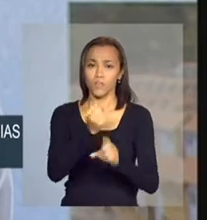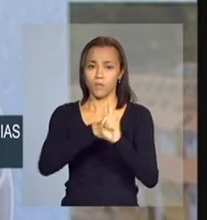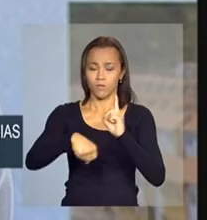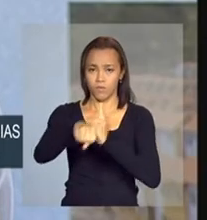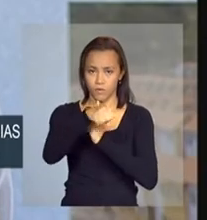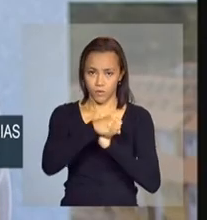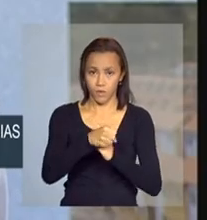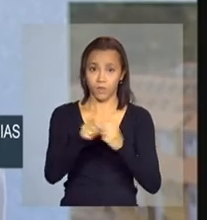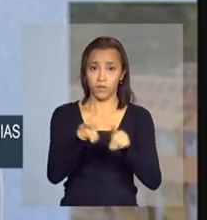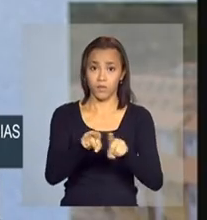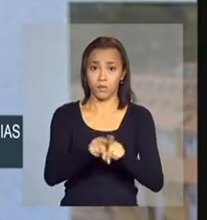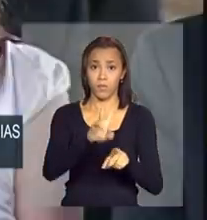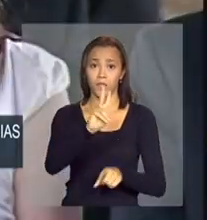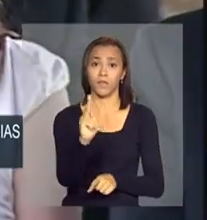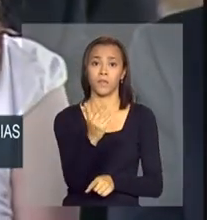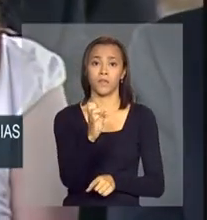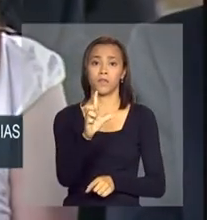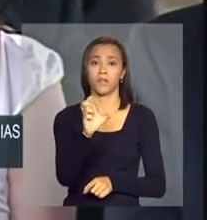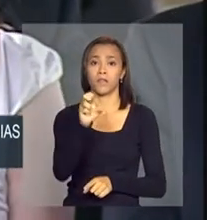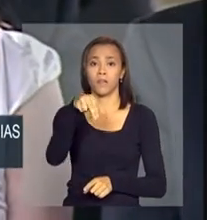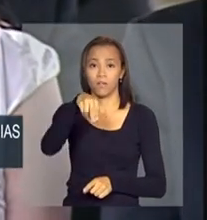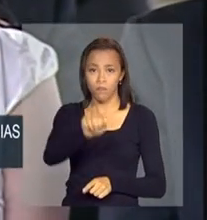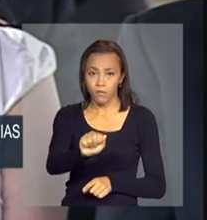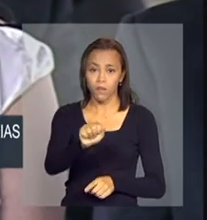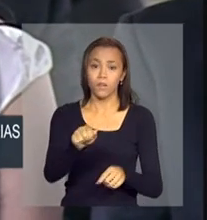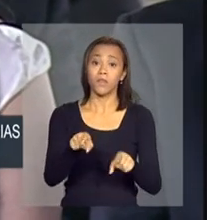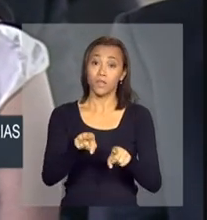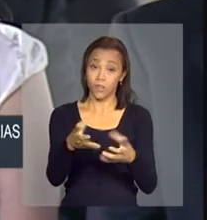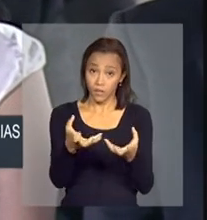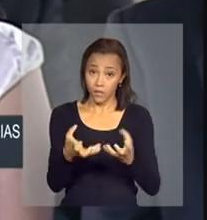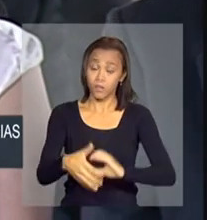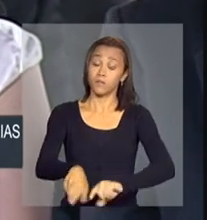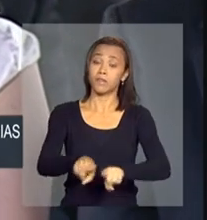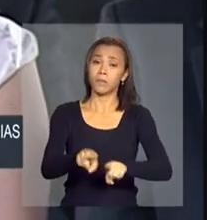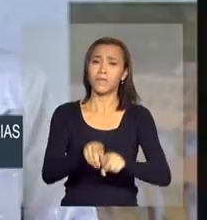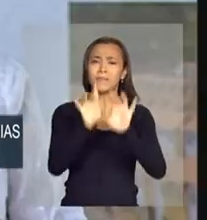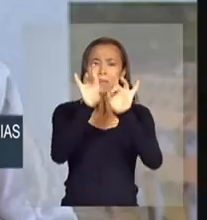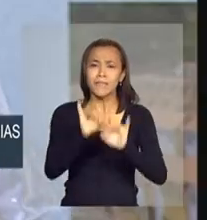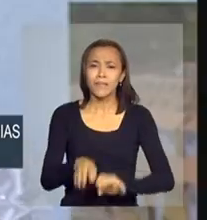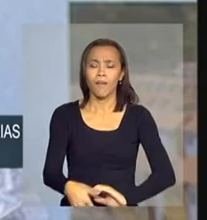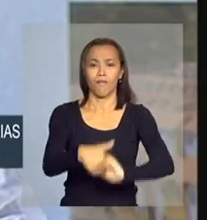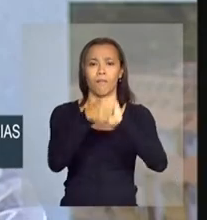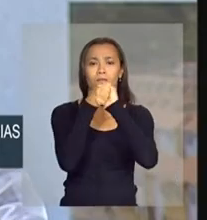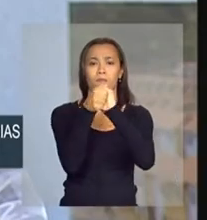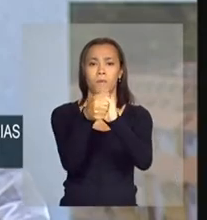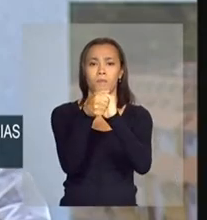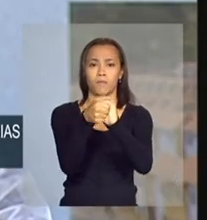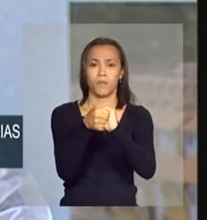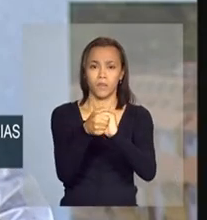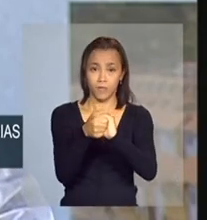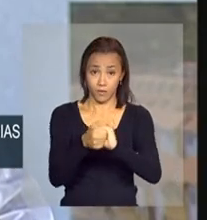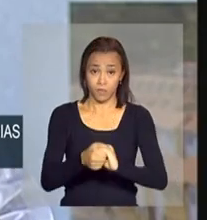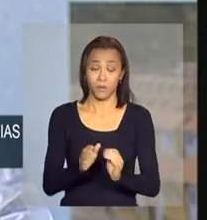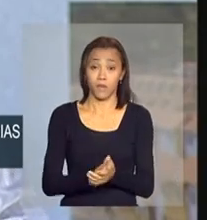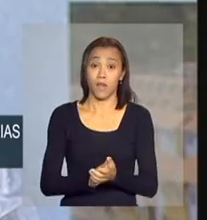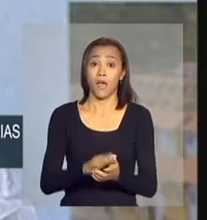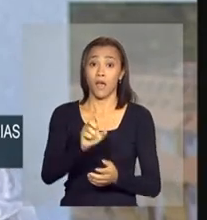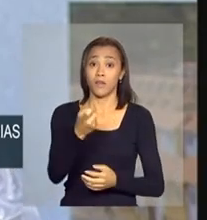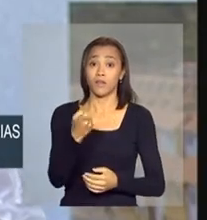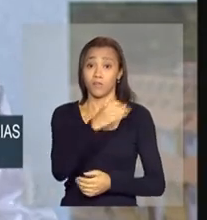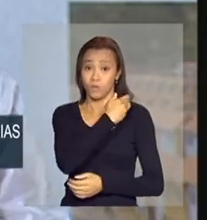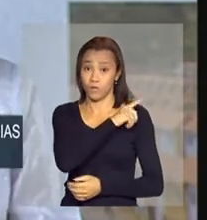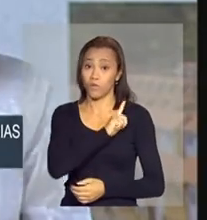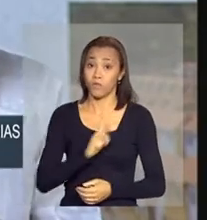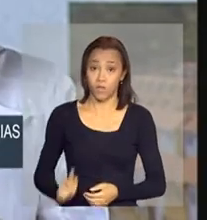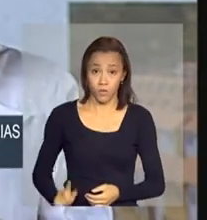social a ministra Helena Chagas eu queria dirigir um cumprimento especial a ex-governadora do